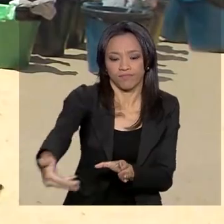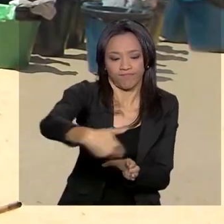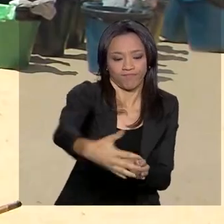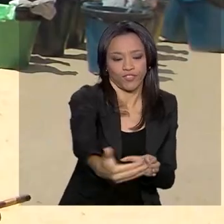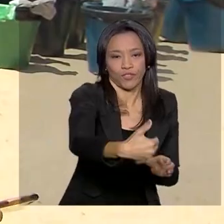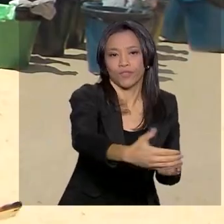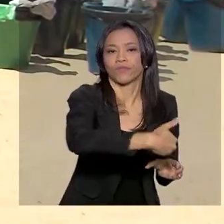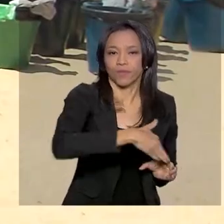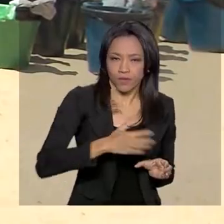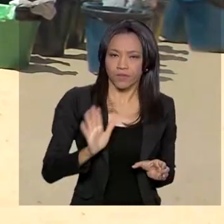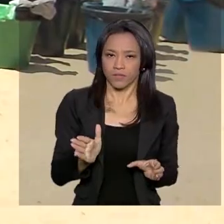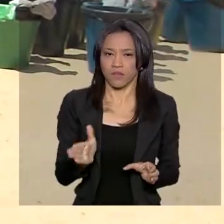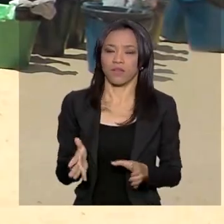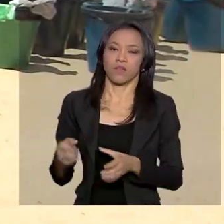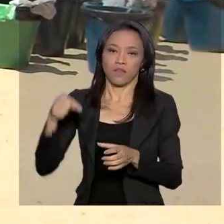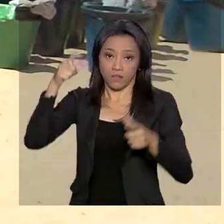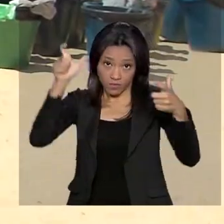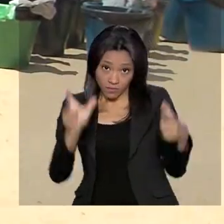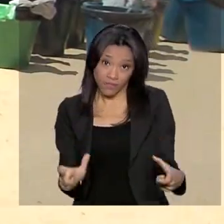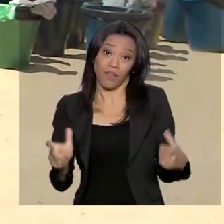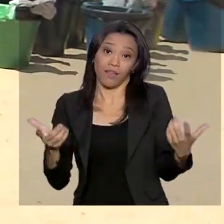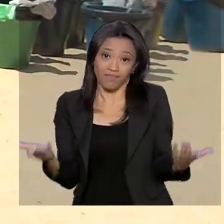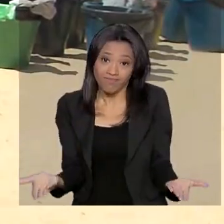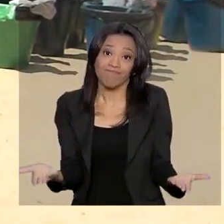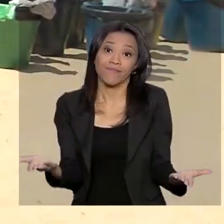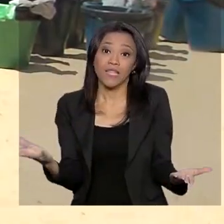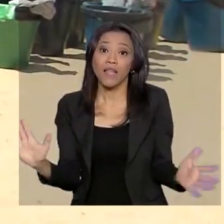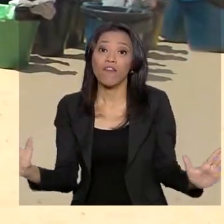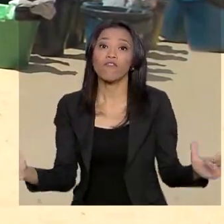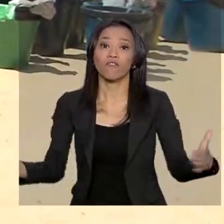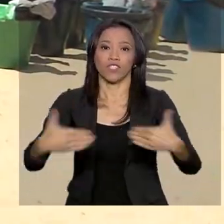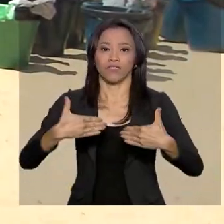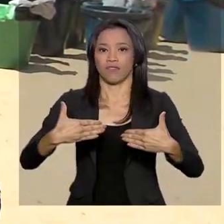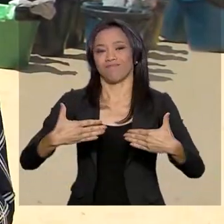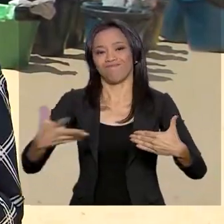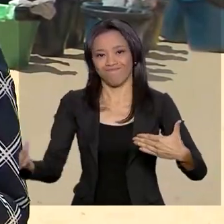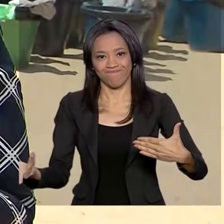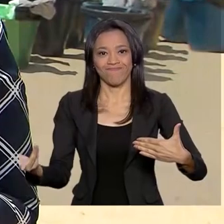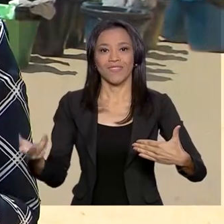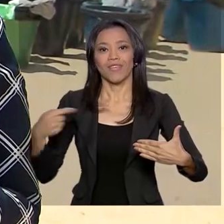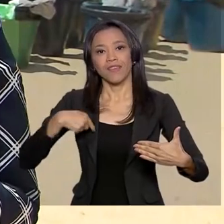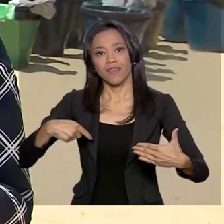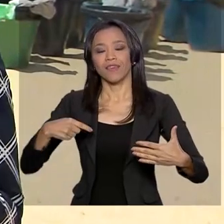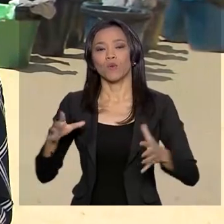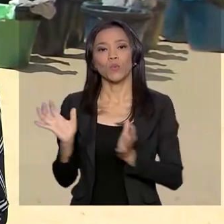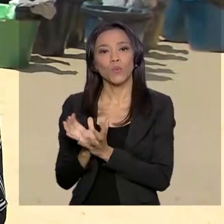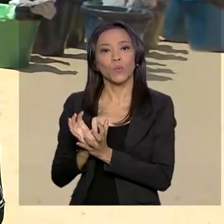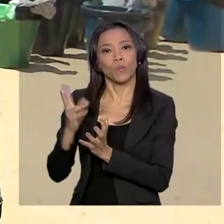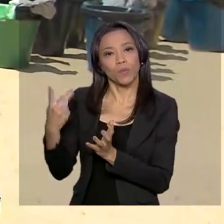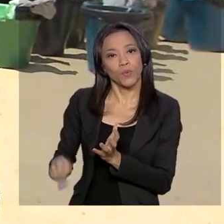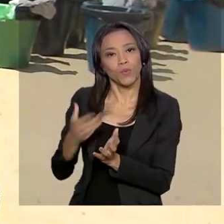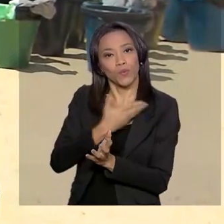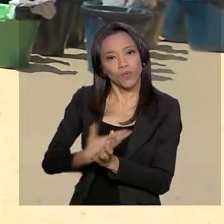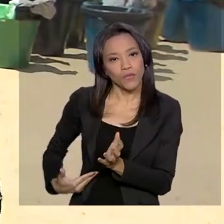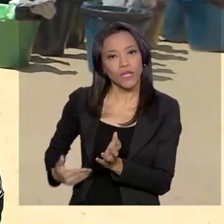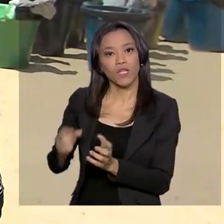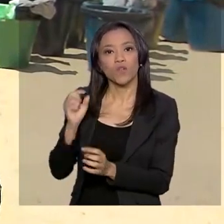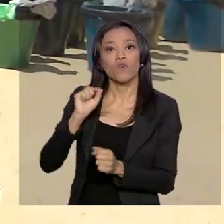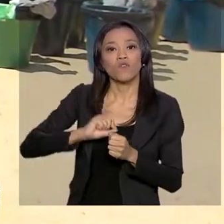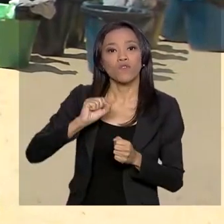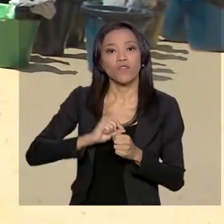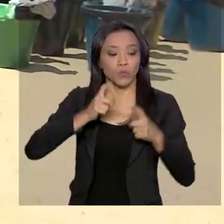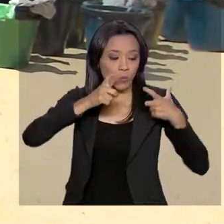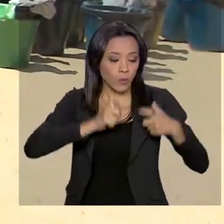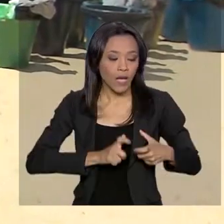área aqui onde foi atingida pelo óleo está isolada ea defesa civil montou um posto lembrando que essas